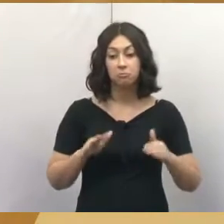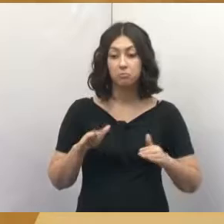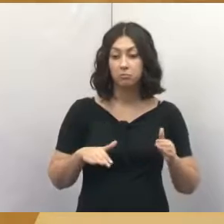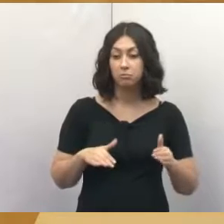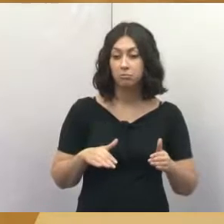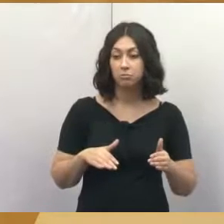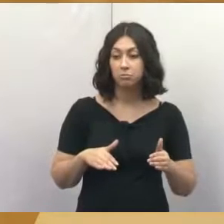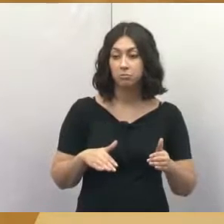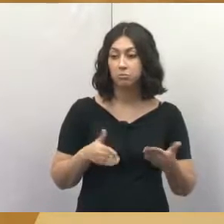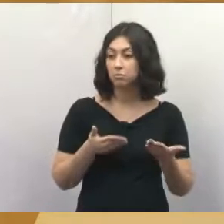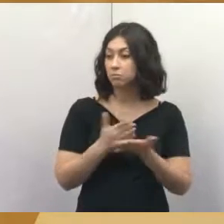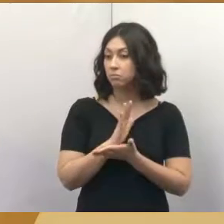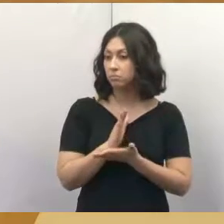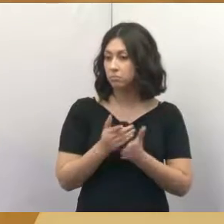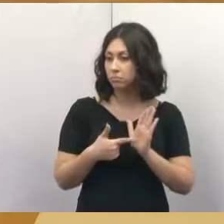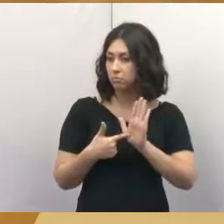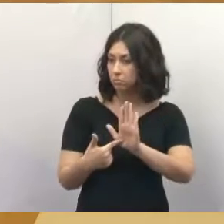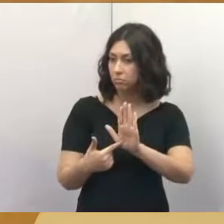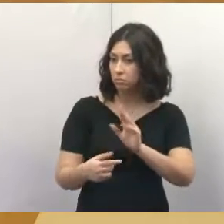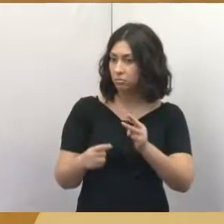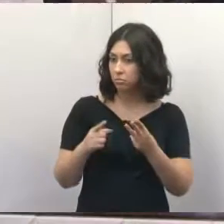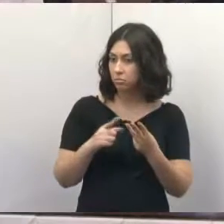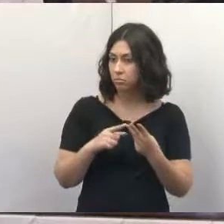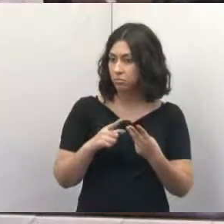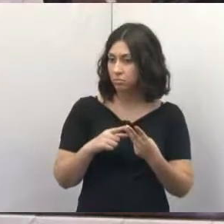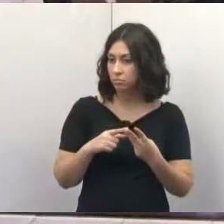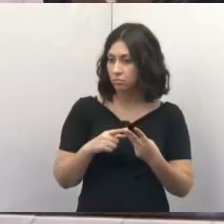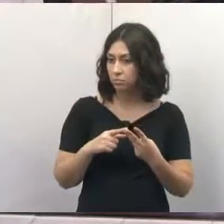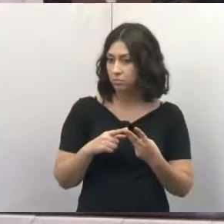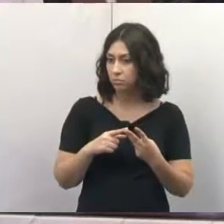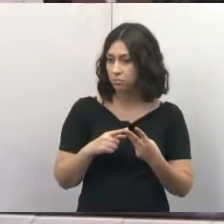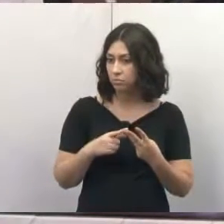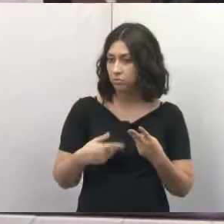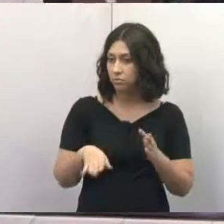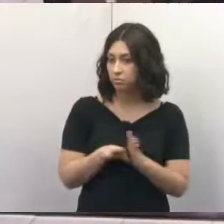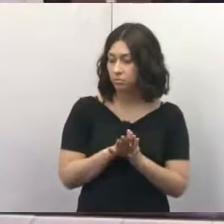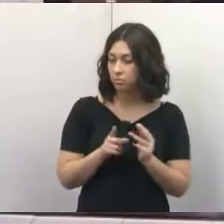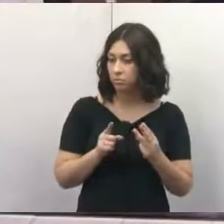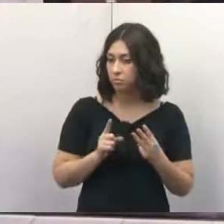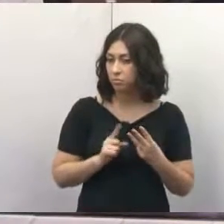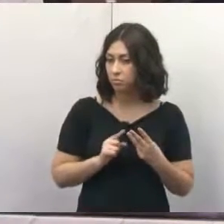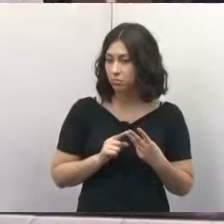para aprovação. Não sei se foi apresentado a terceira. Chegou?